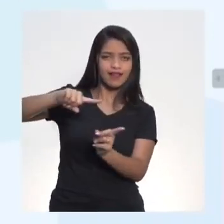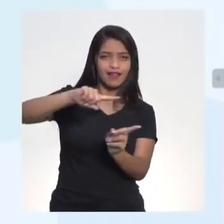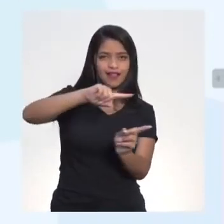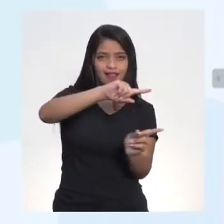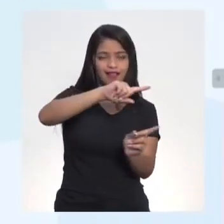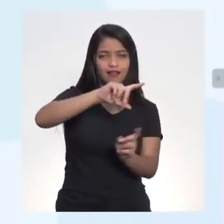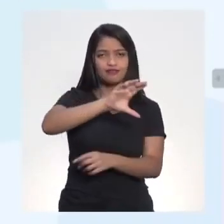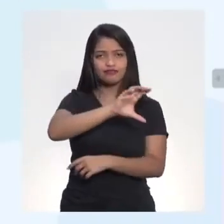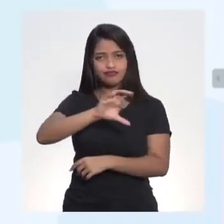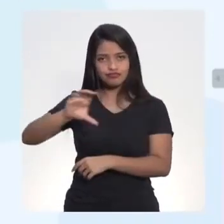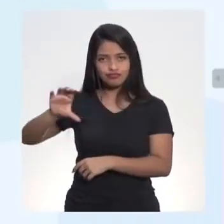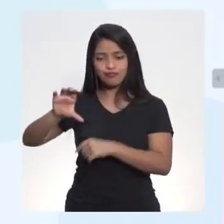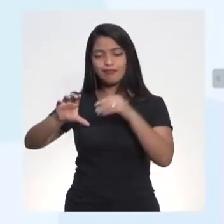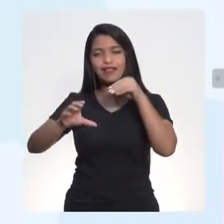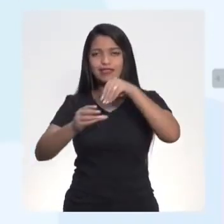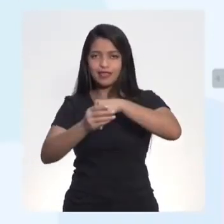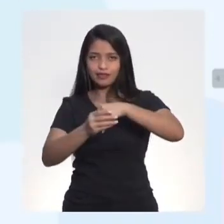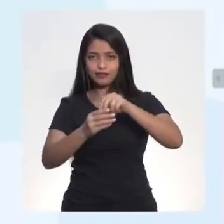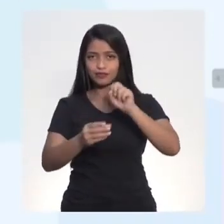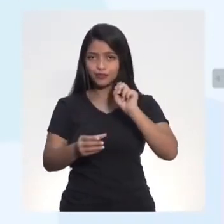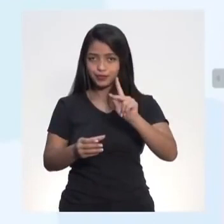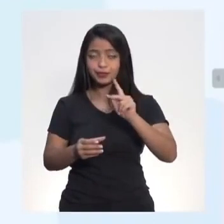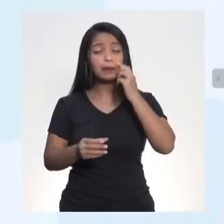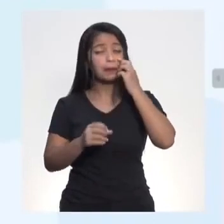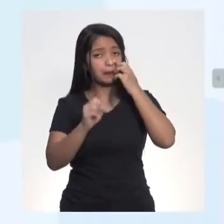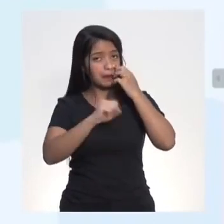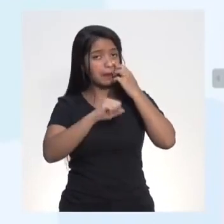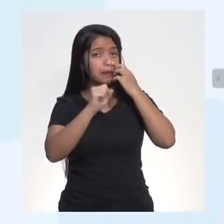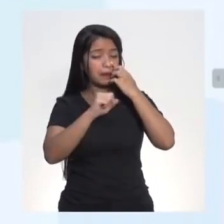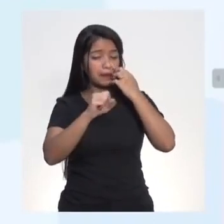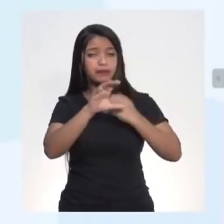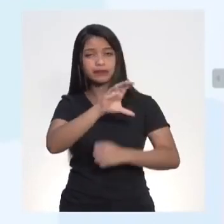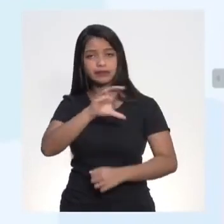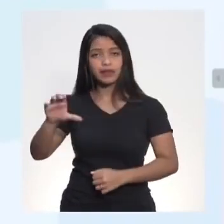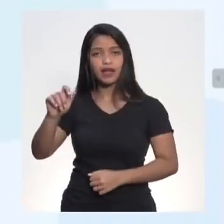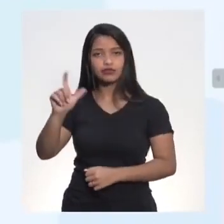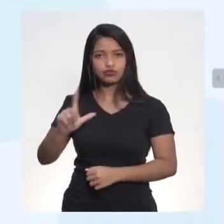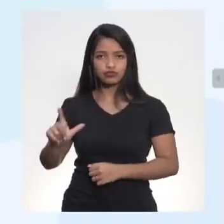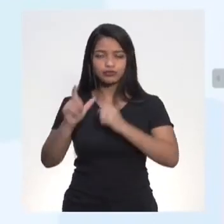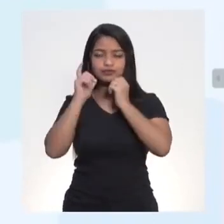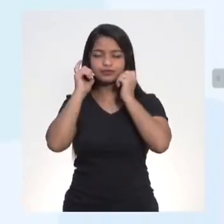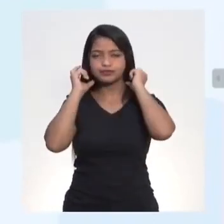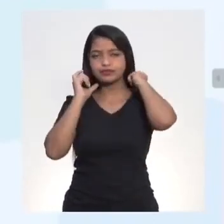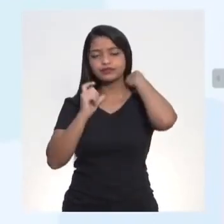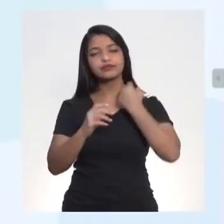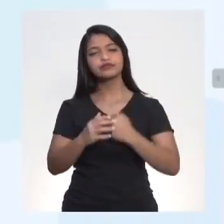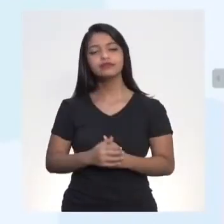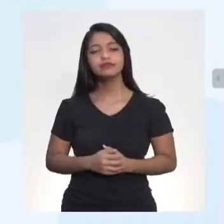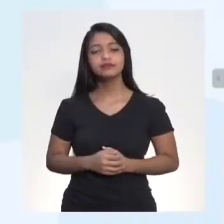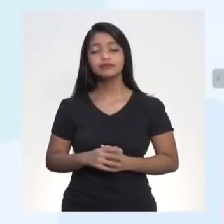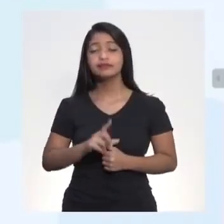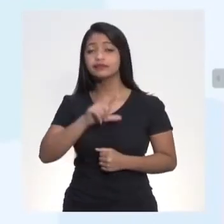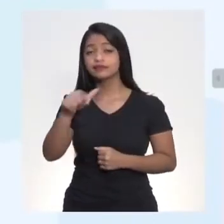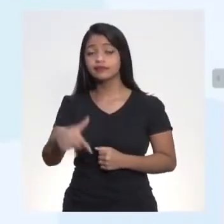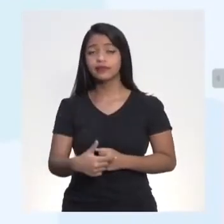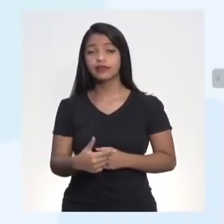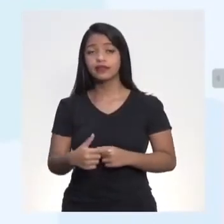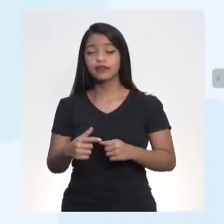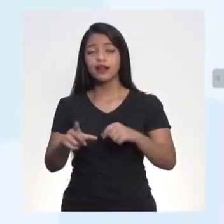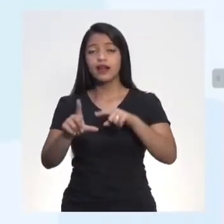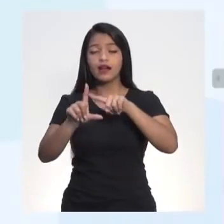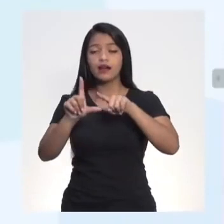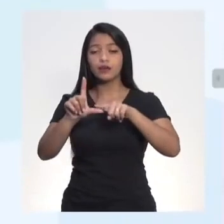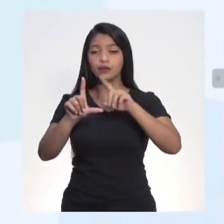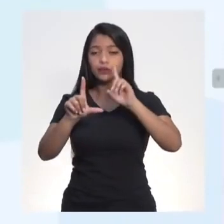paralelas. Isso mesmo. Então, basicamente, essa faixa em azul. E, consecutivamente, o D